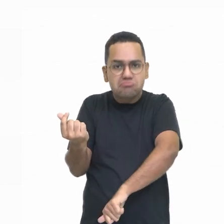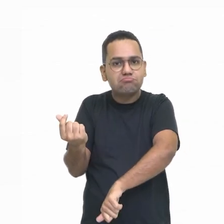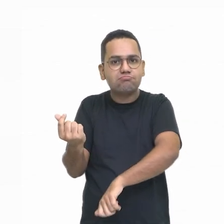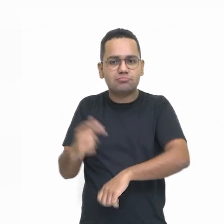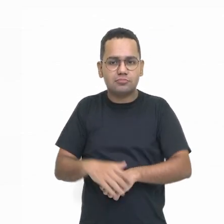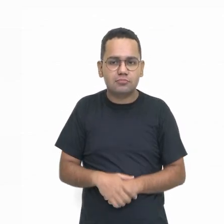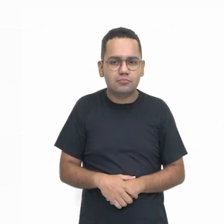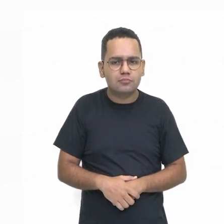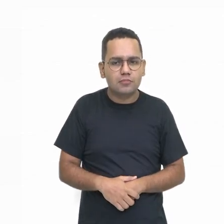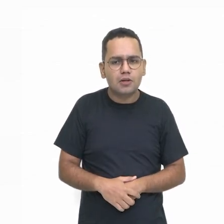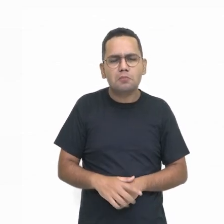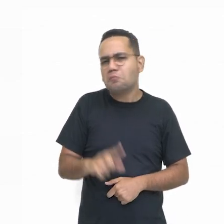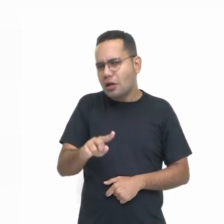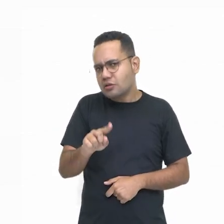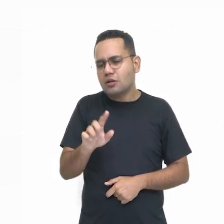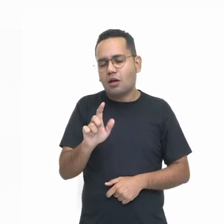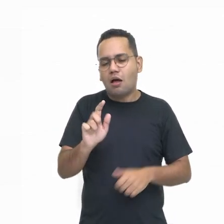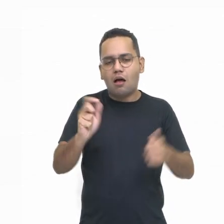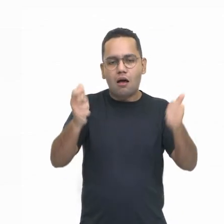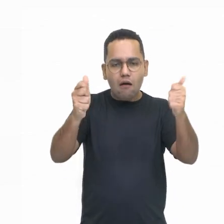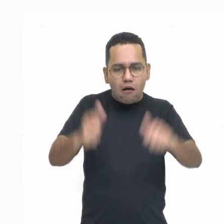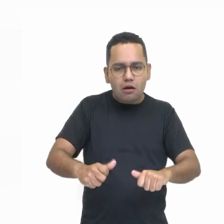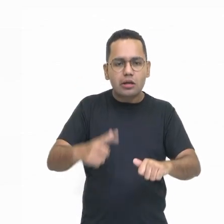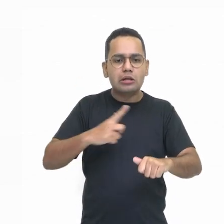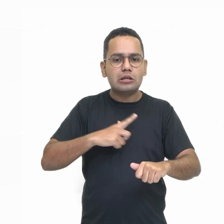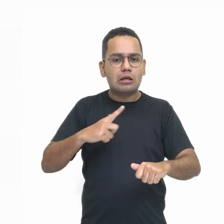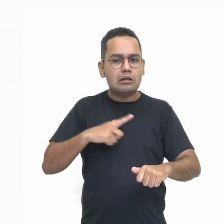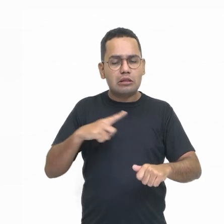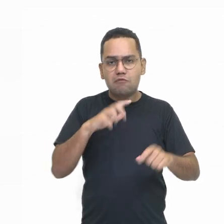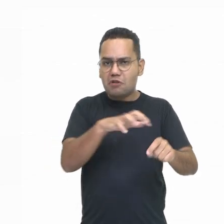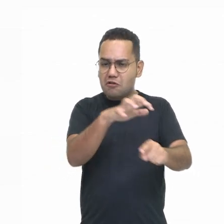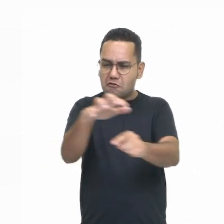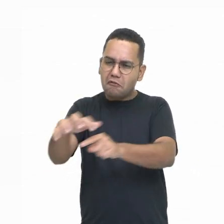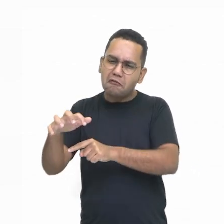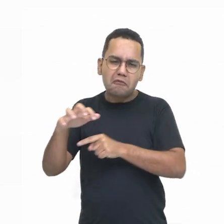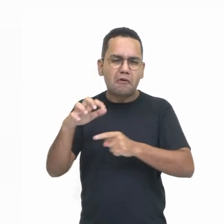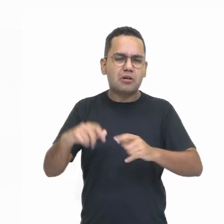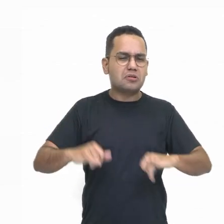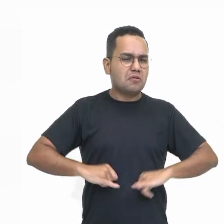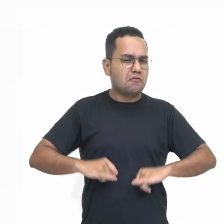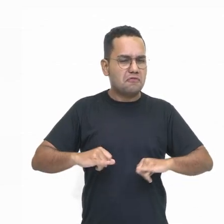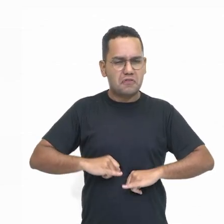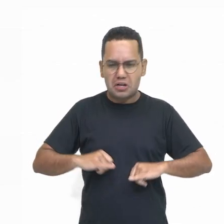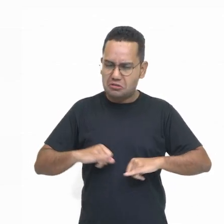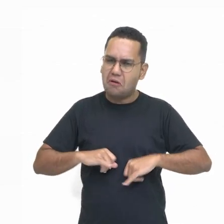a vida da população e dificultou a implementação